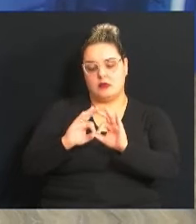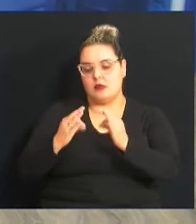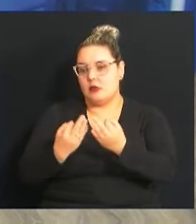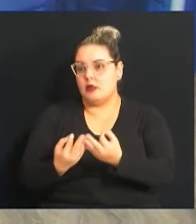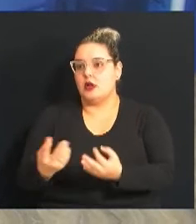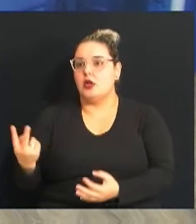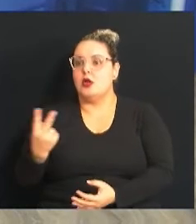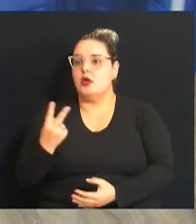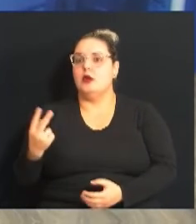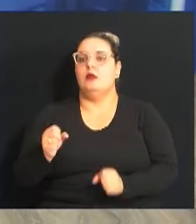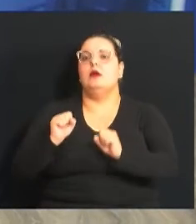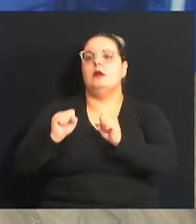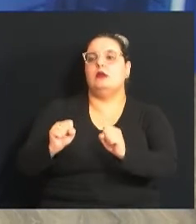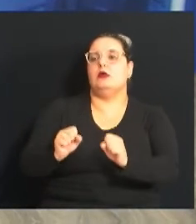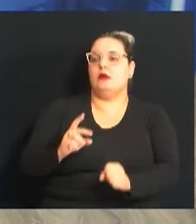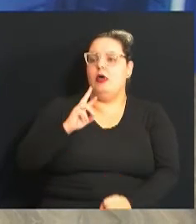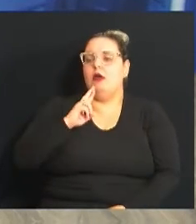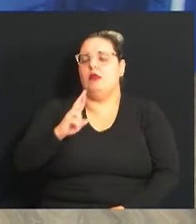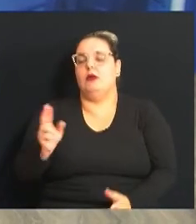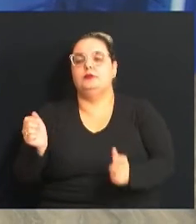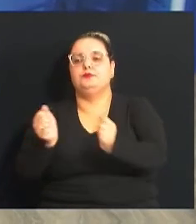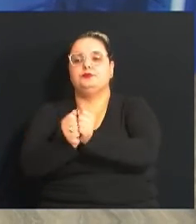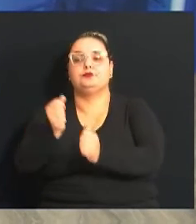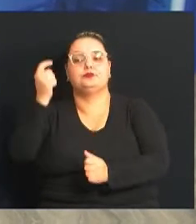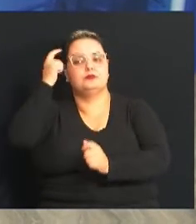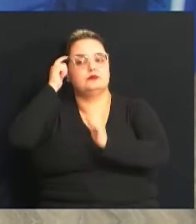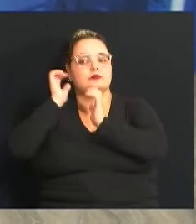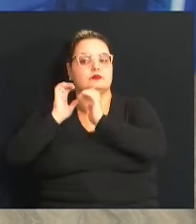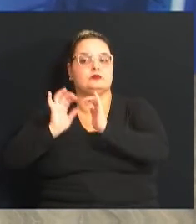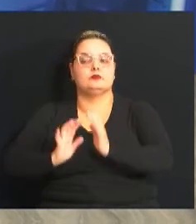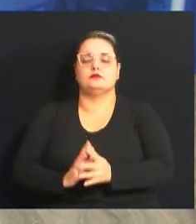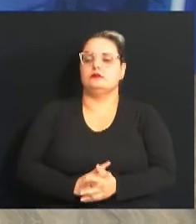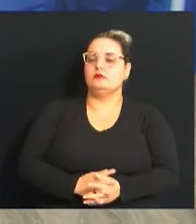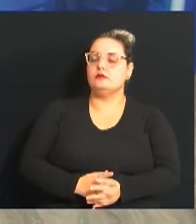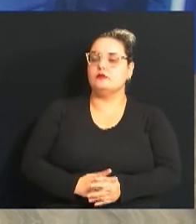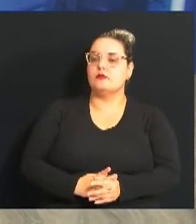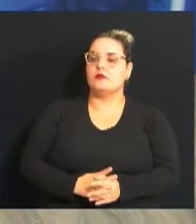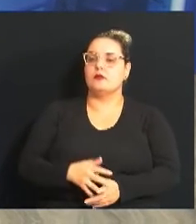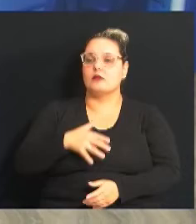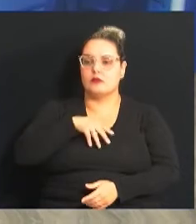casal pode responder junto e ir pensando?